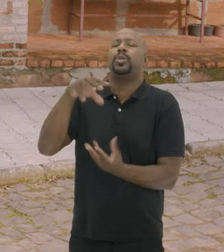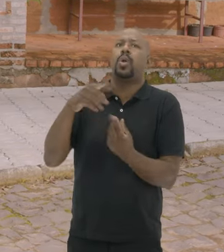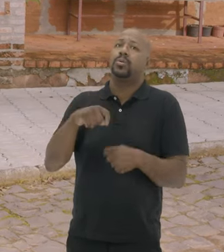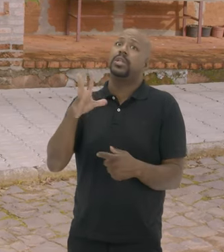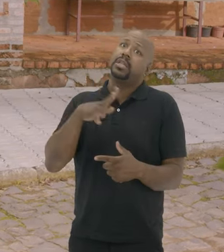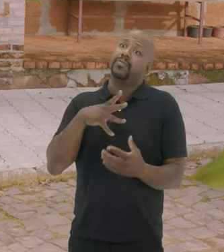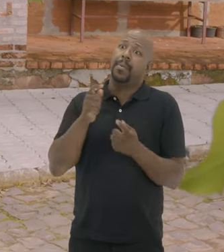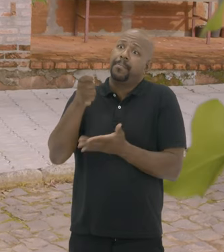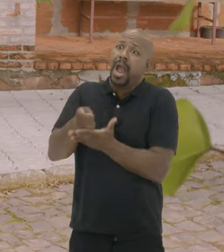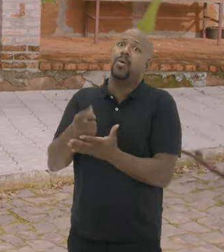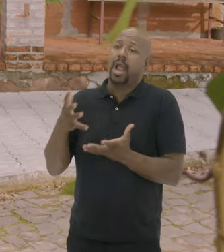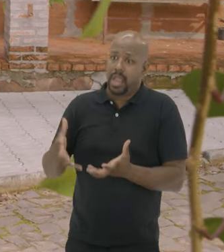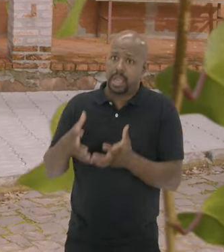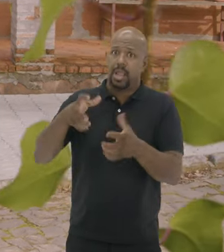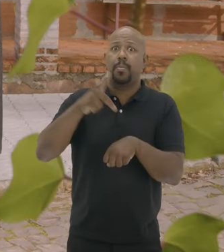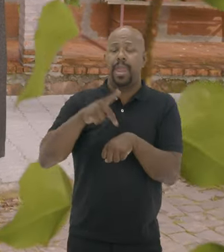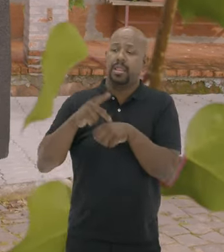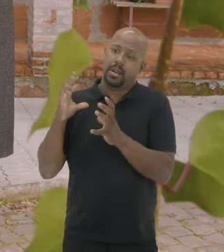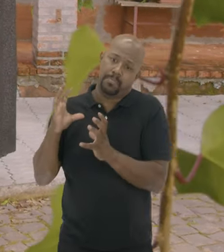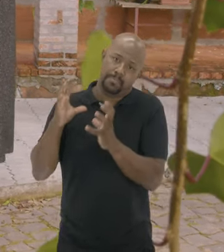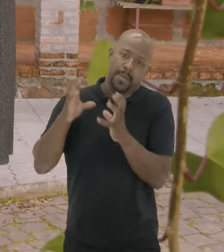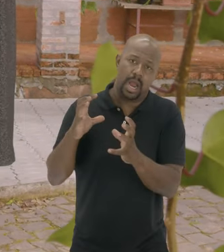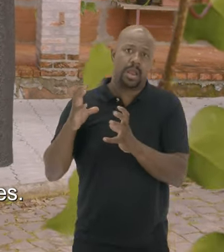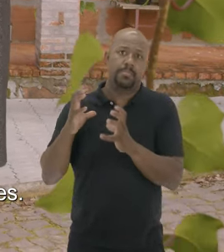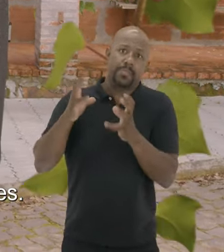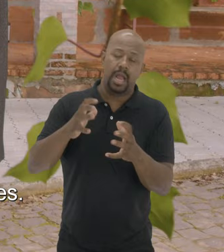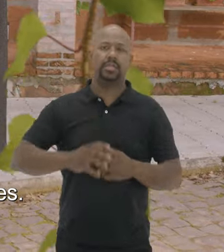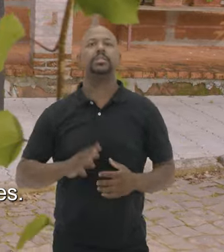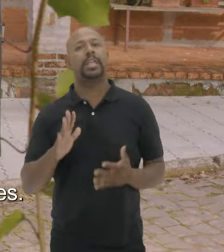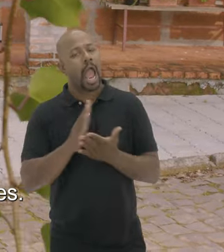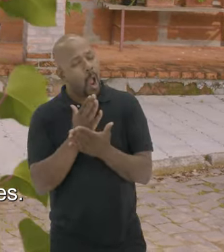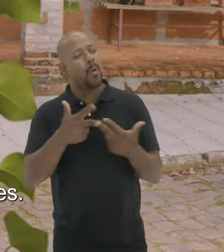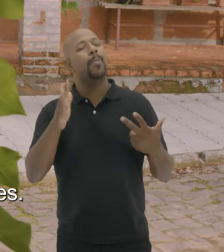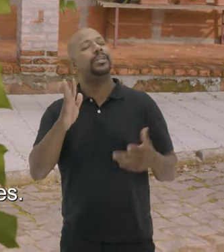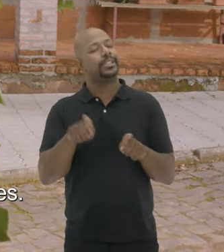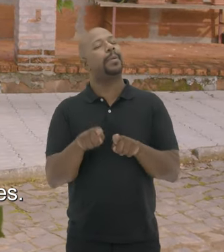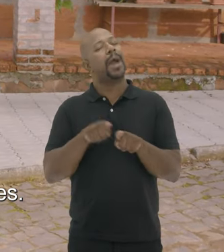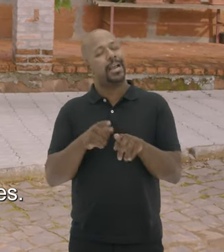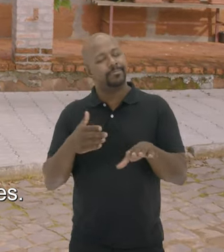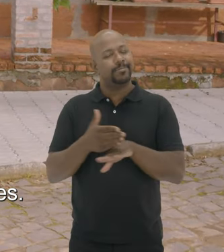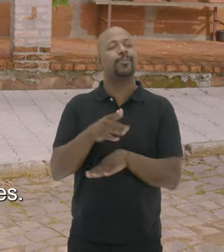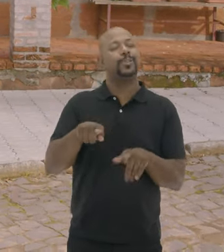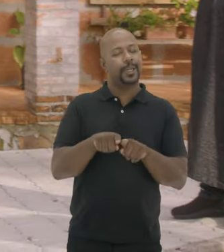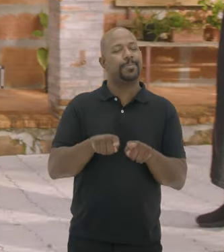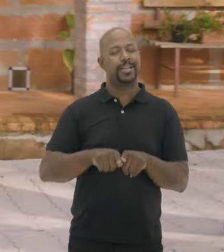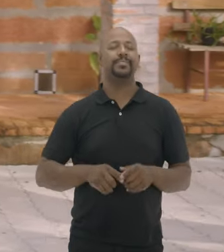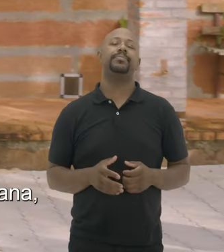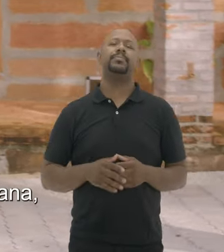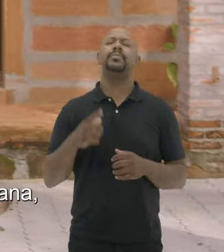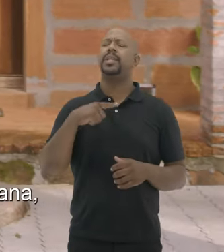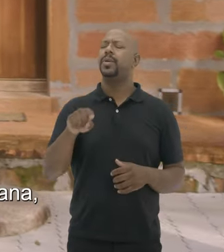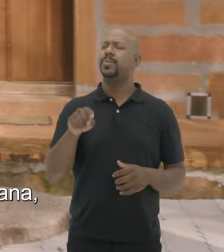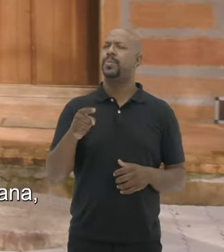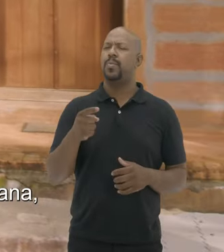ter pago carregando pedra pelo menos por mais algumas encarnações Daniel